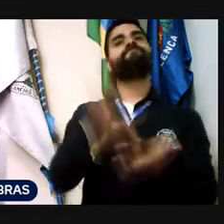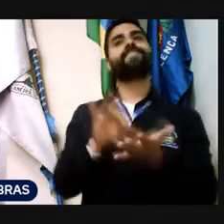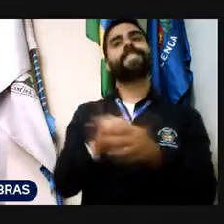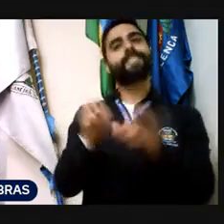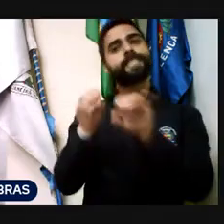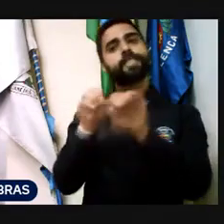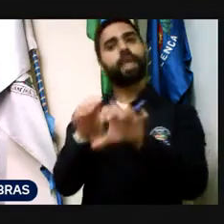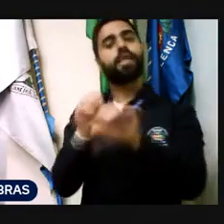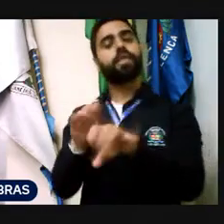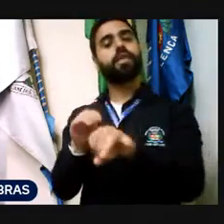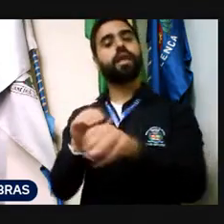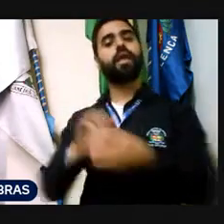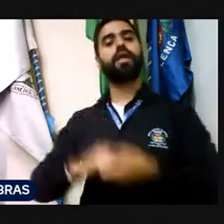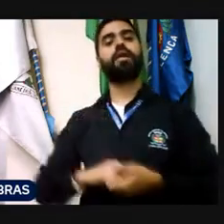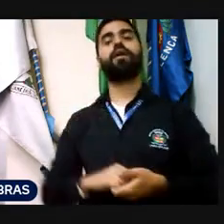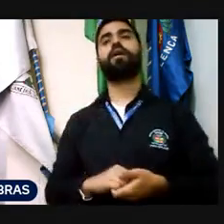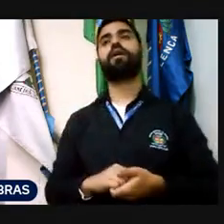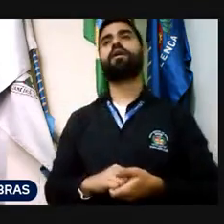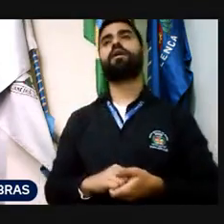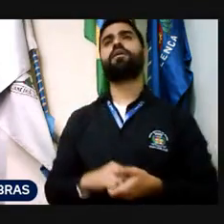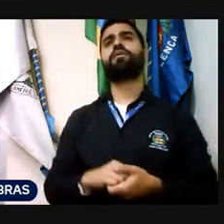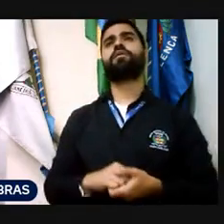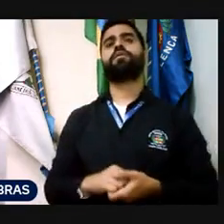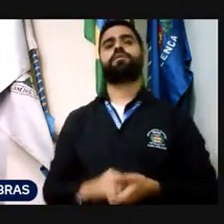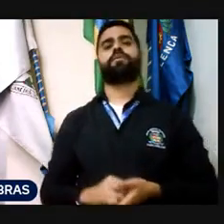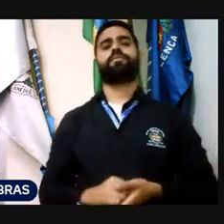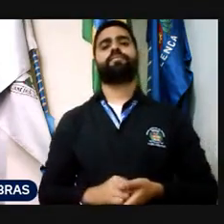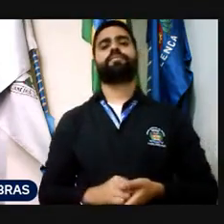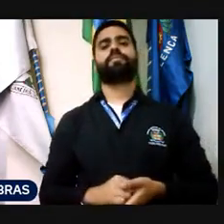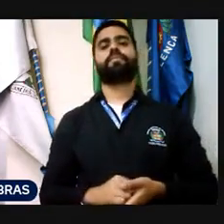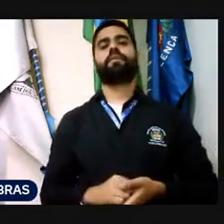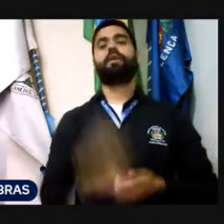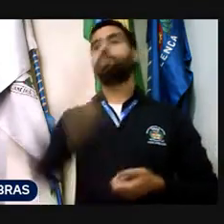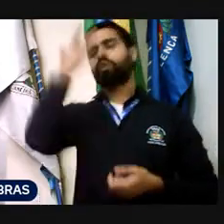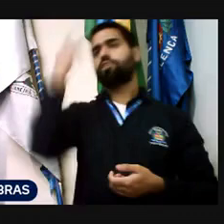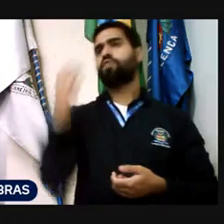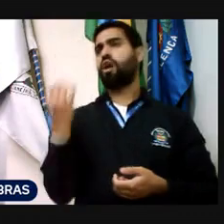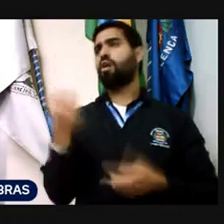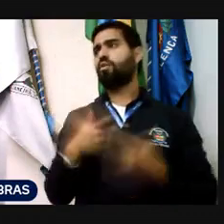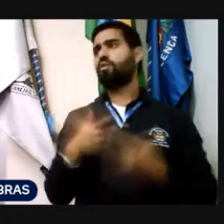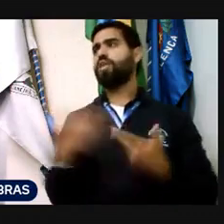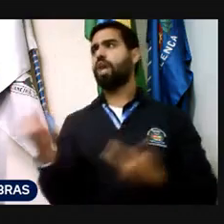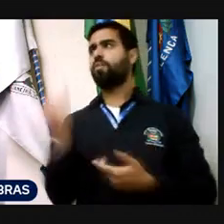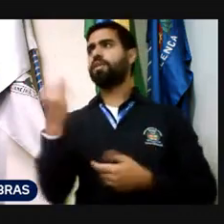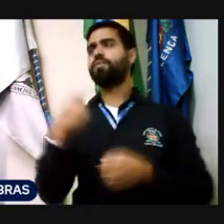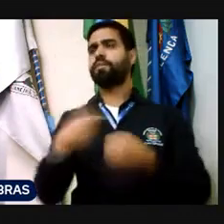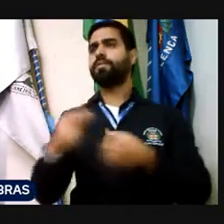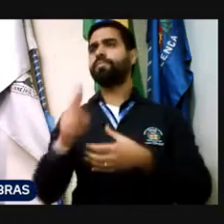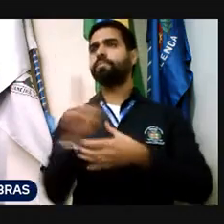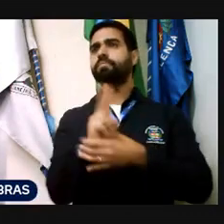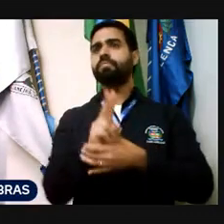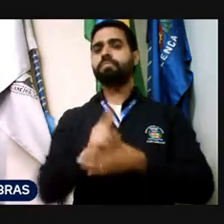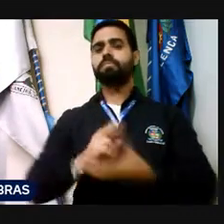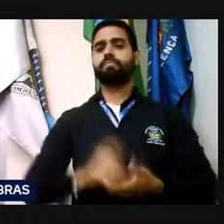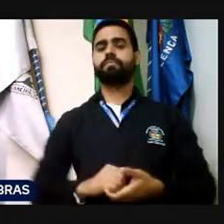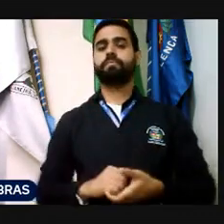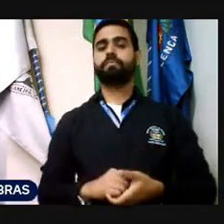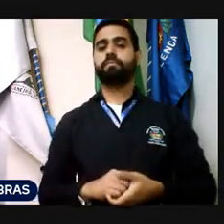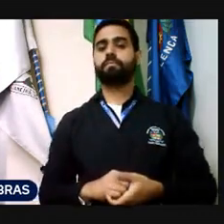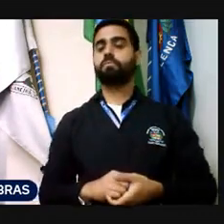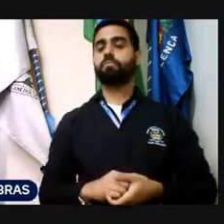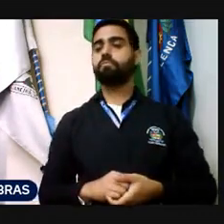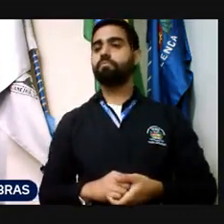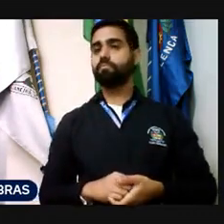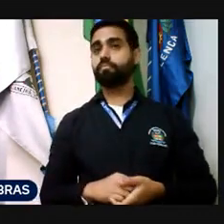capacitar essas pessoas, seria, né, de grande valia para o município. Em relação ao Parque